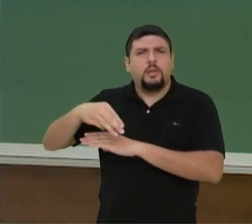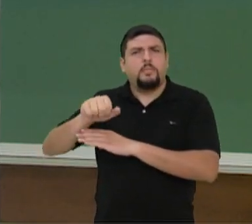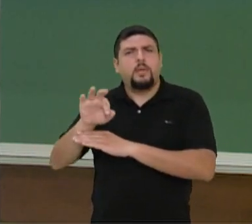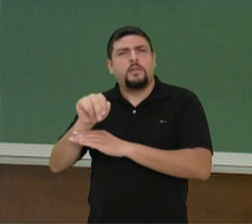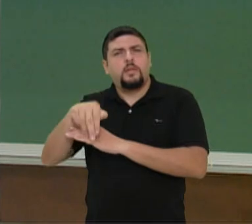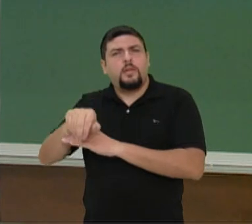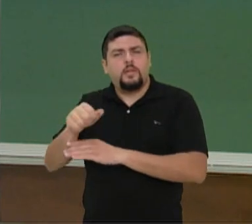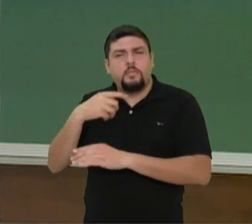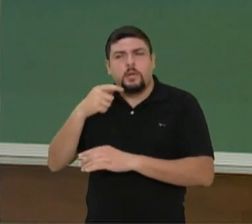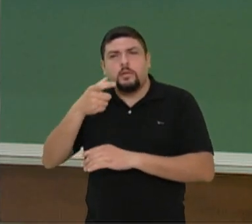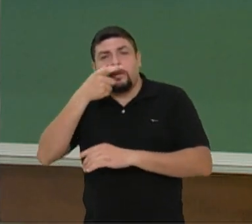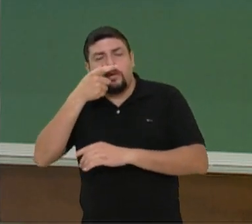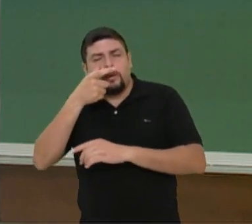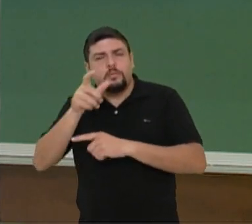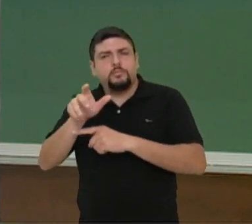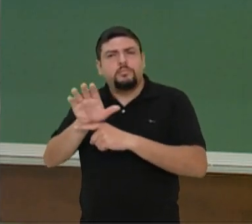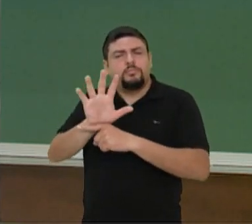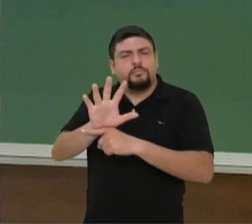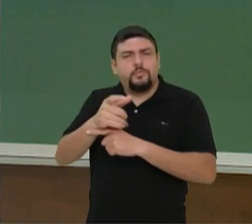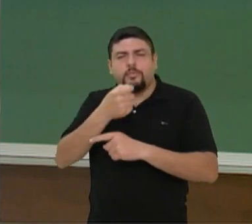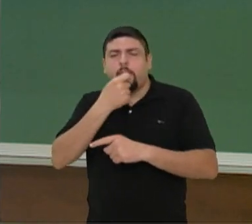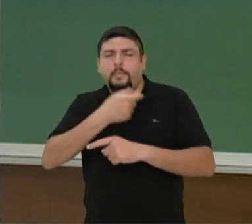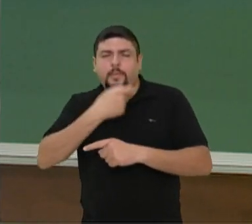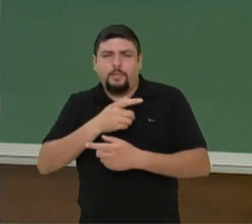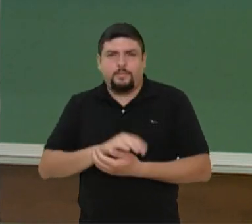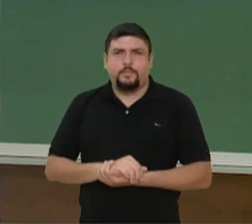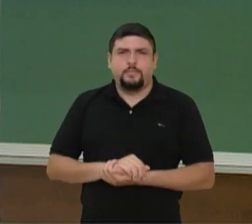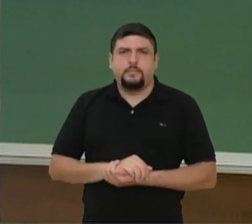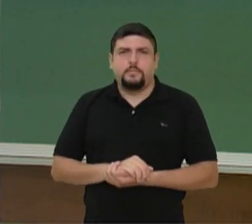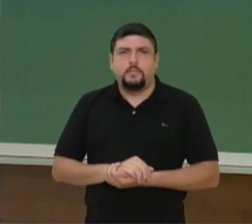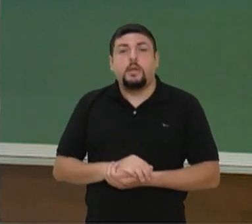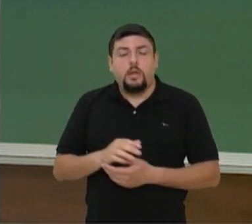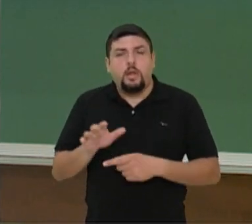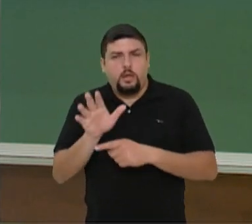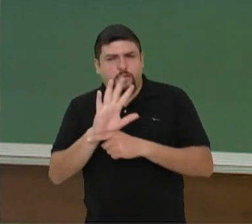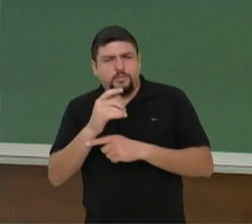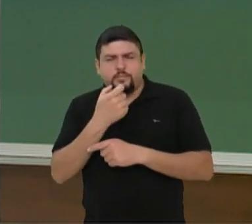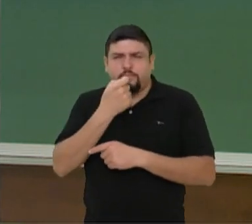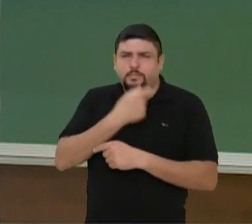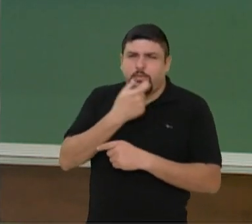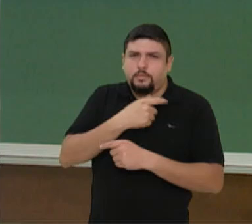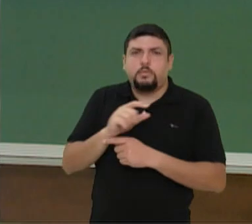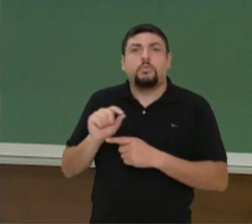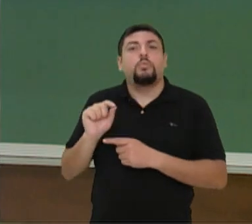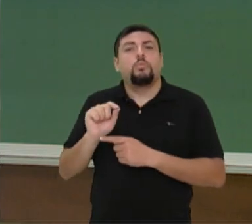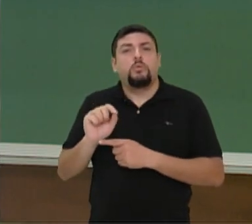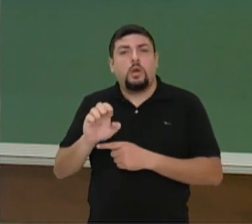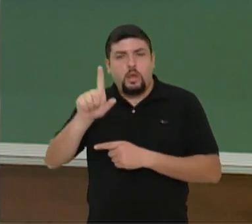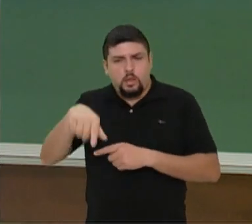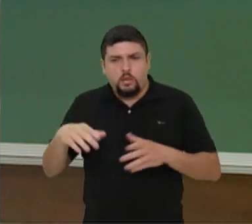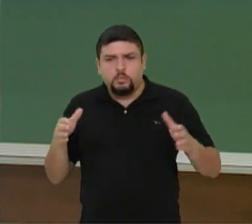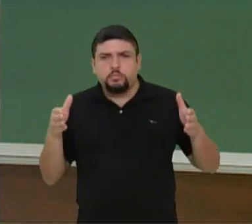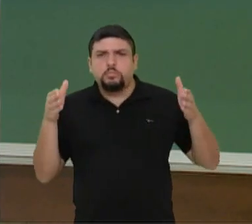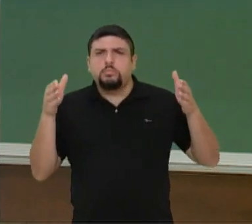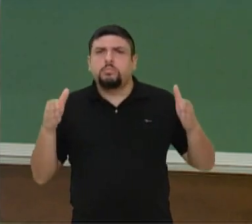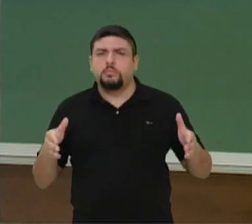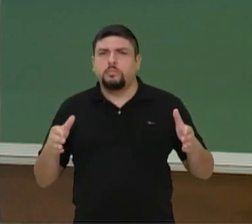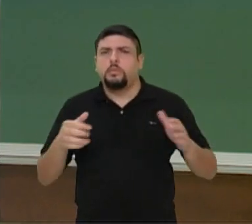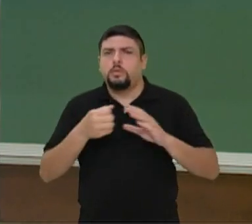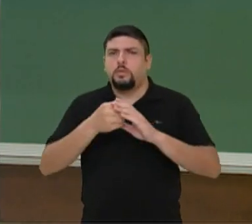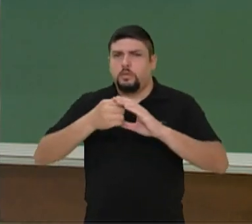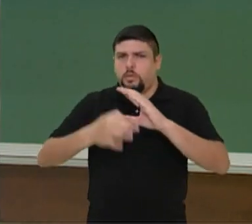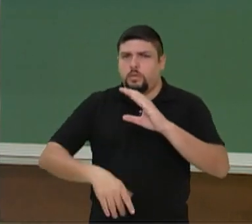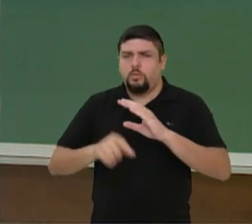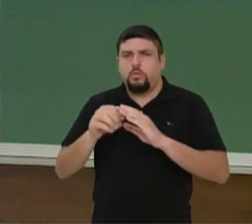assistir essas chanchadas. Essas chanchadas eram características de um período em que o Brasil também começava a